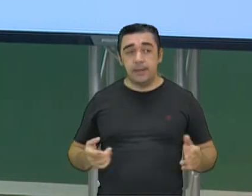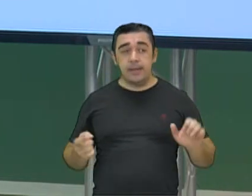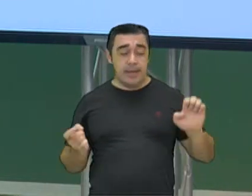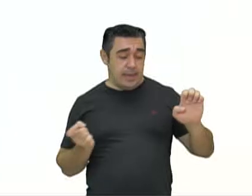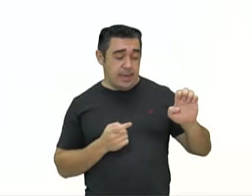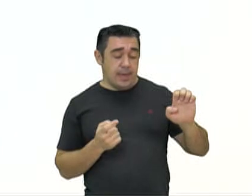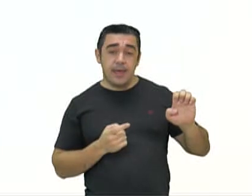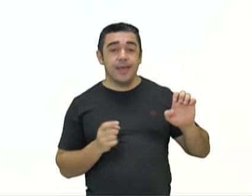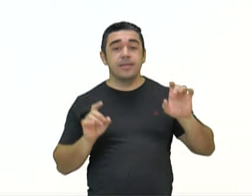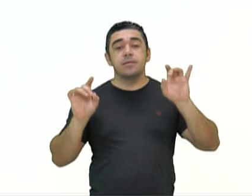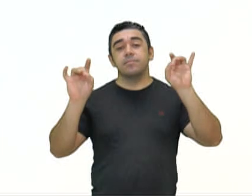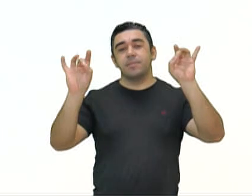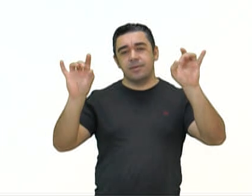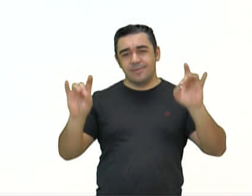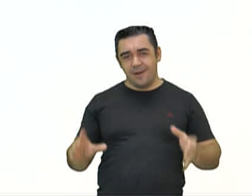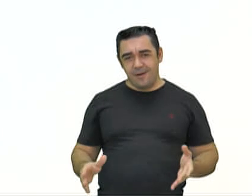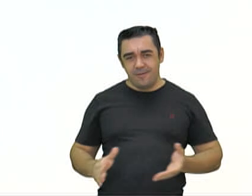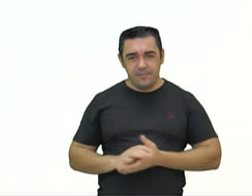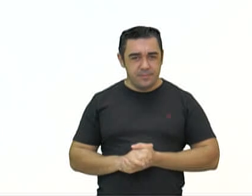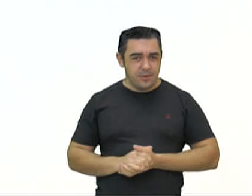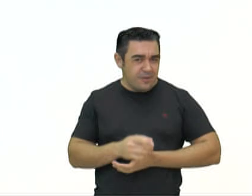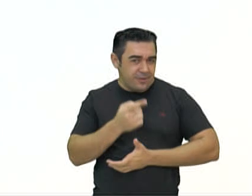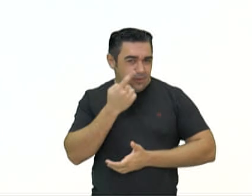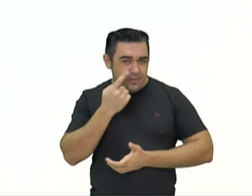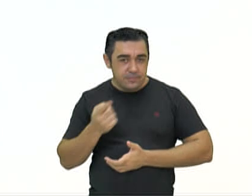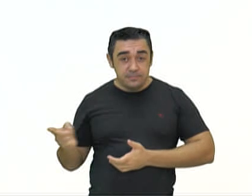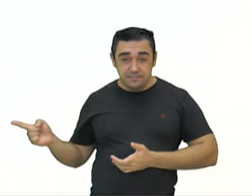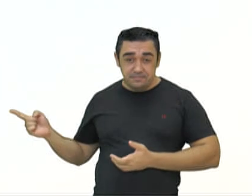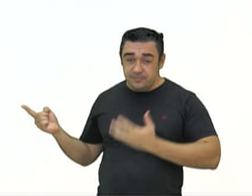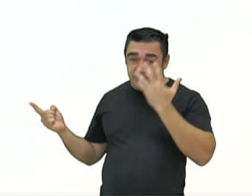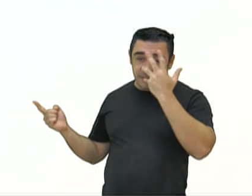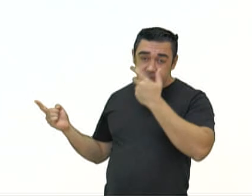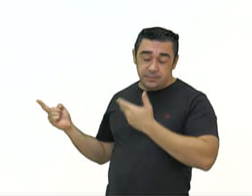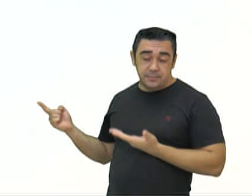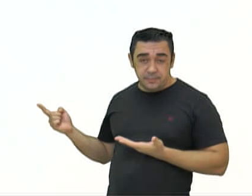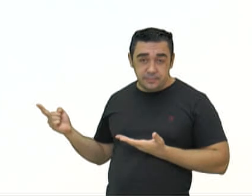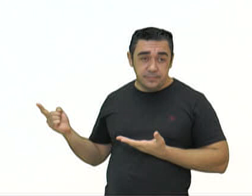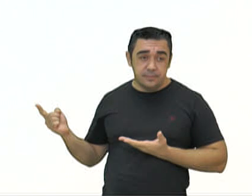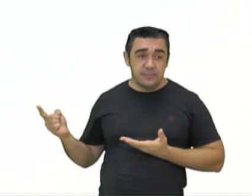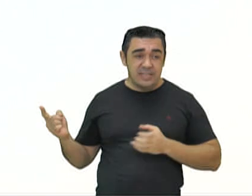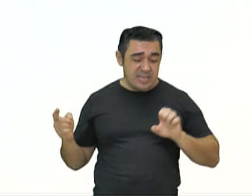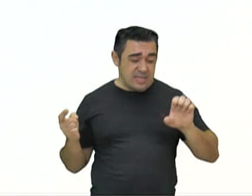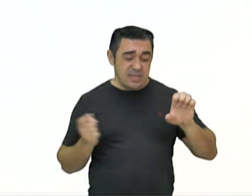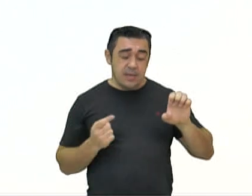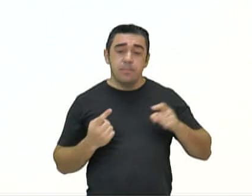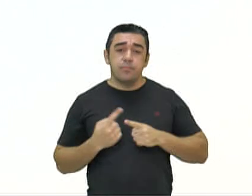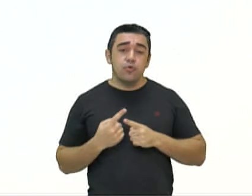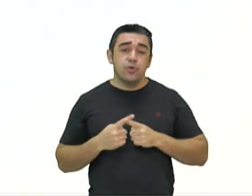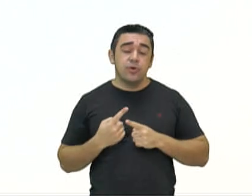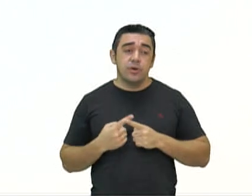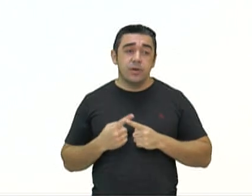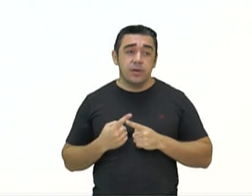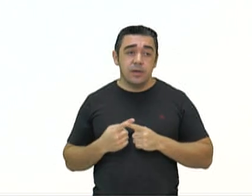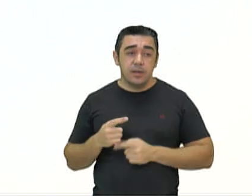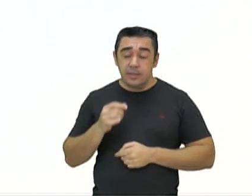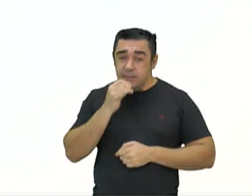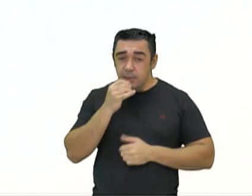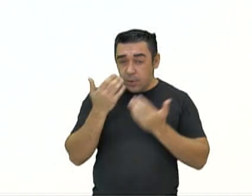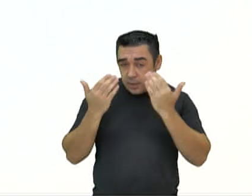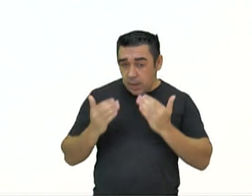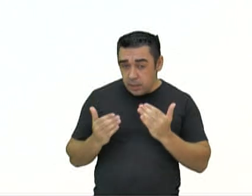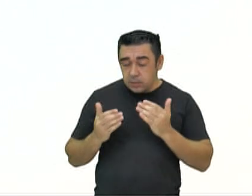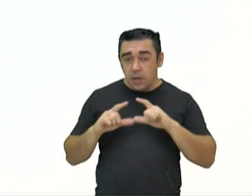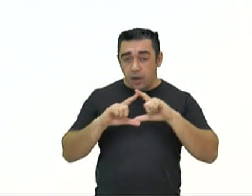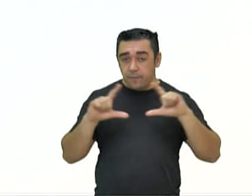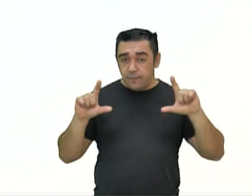de especial, né? Olha que coisa linda. Gente, alternativa E, por quê? Se você for analisar,